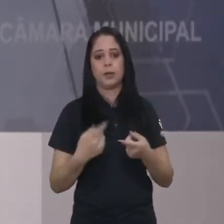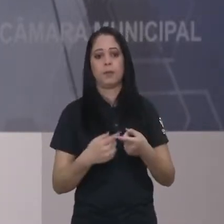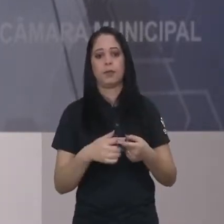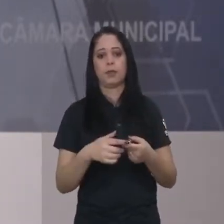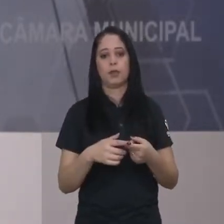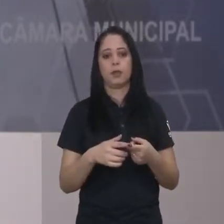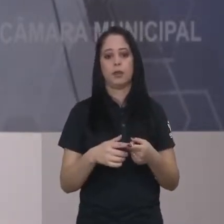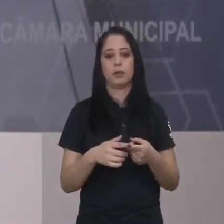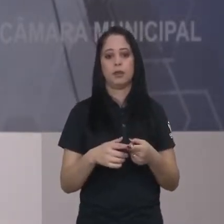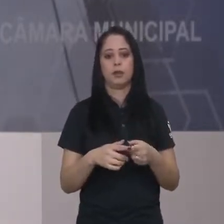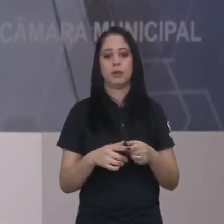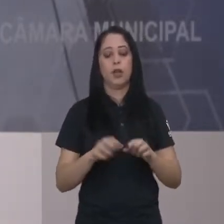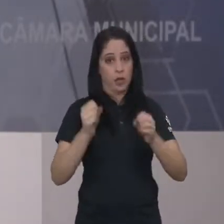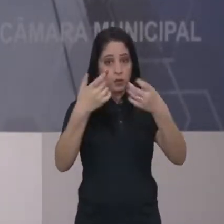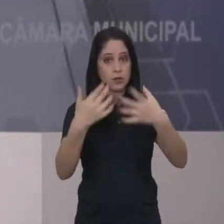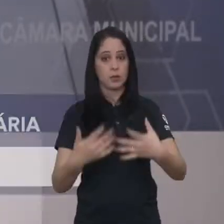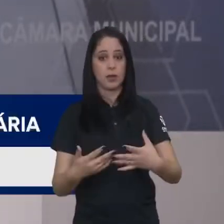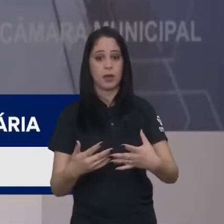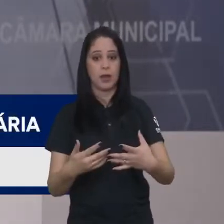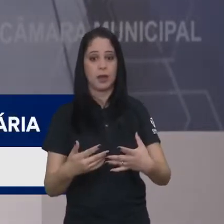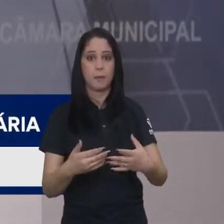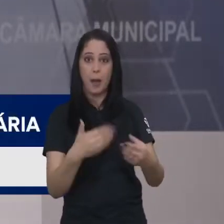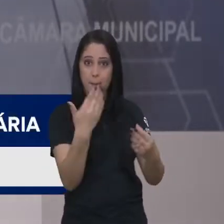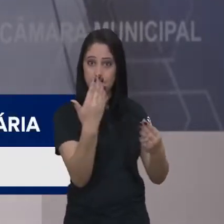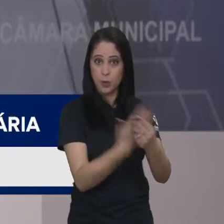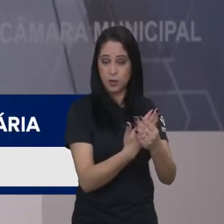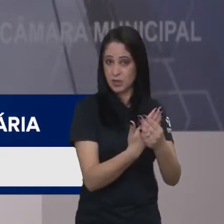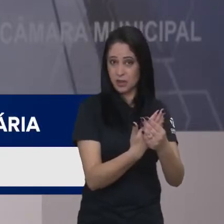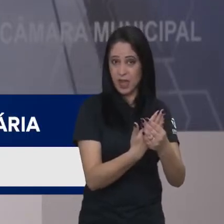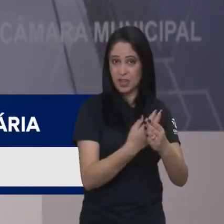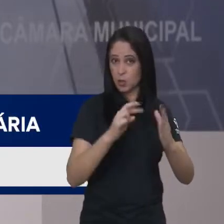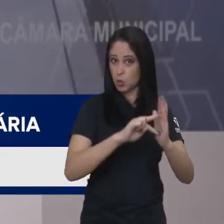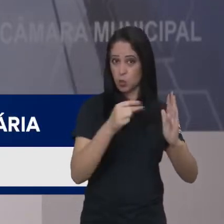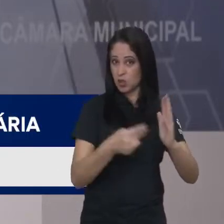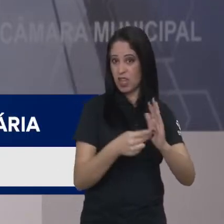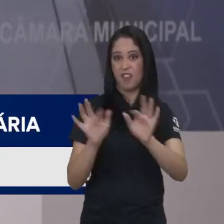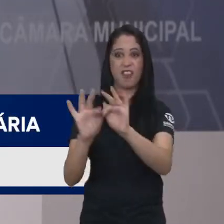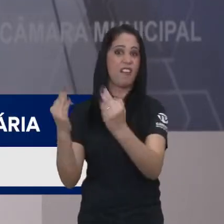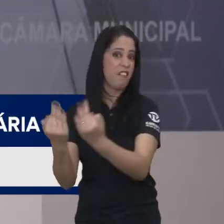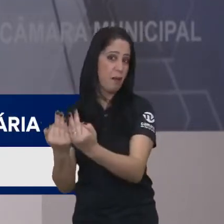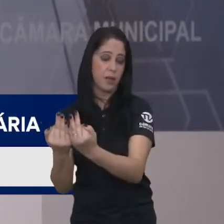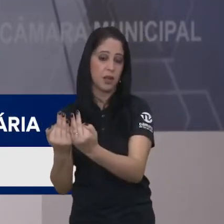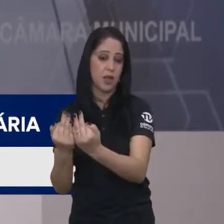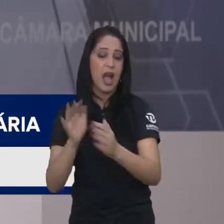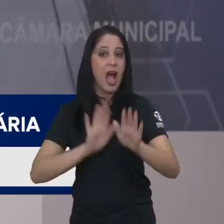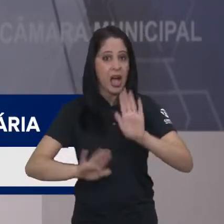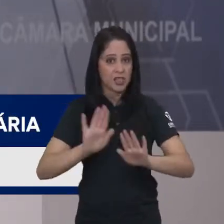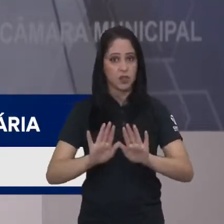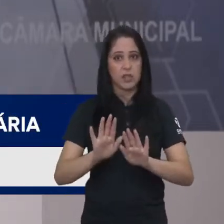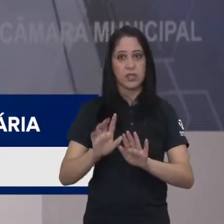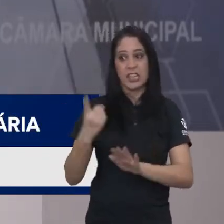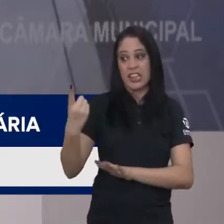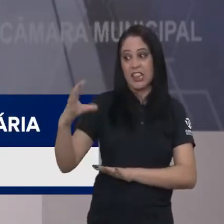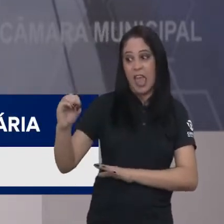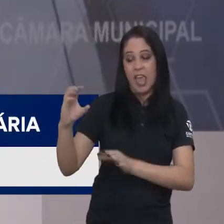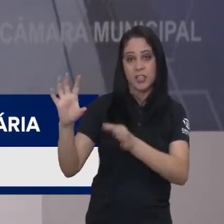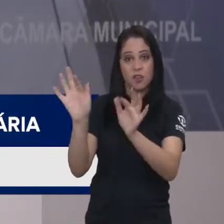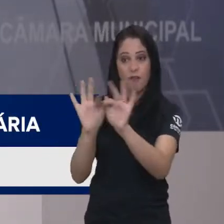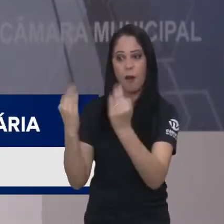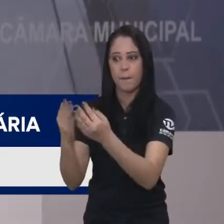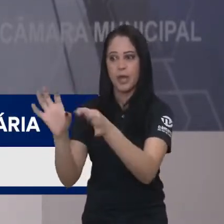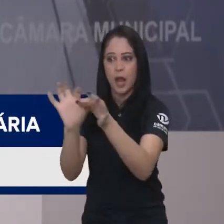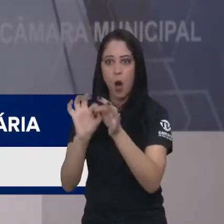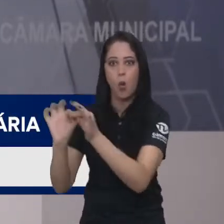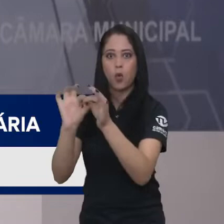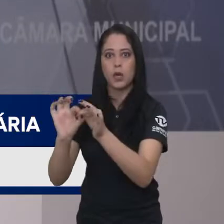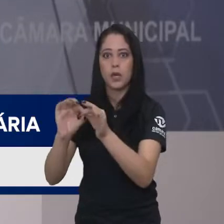recursos distintos, por exemplo, uma ação, e outra coisa também, só esclarecendo, ações não significa pessoas nem famílias. Tem ações que são 5 famílias, tem ações que são 10 famílias,